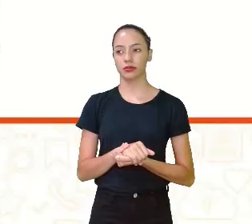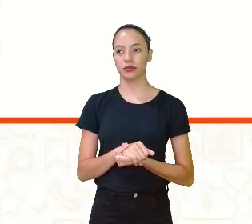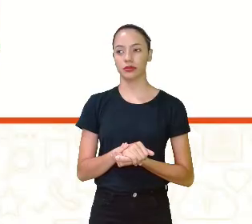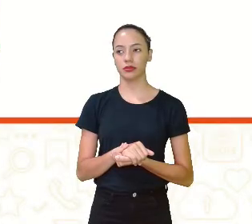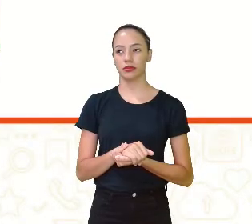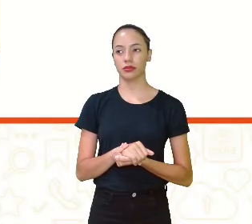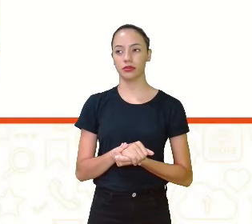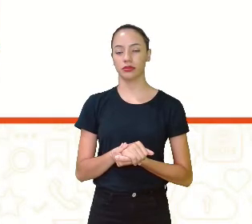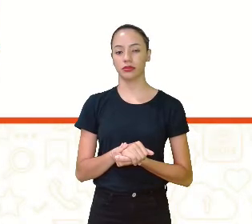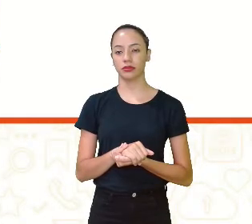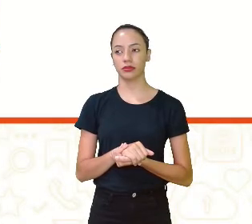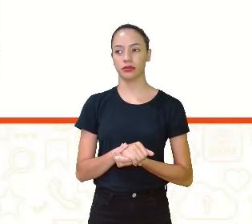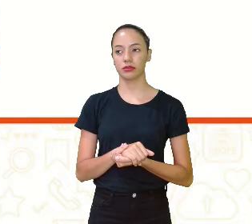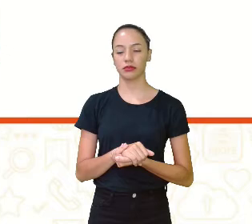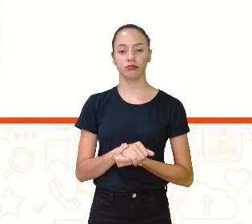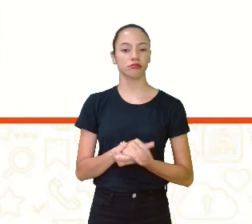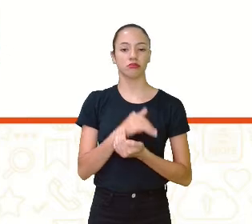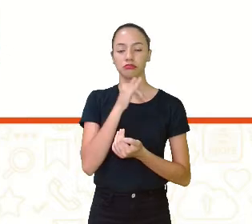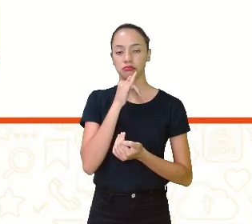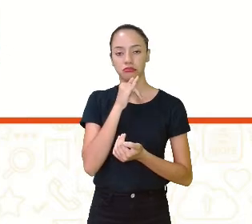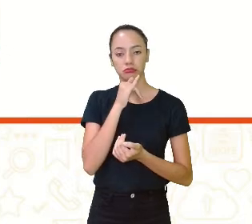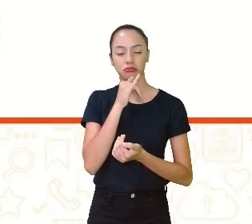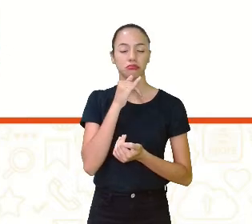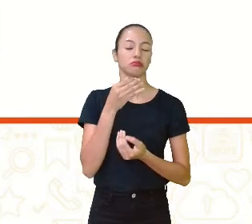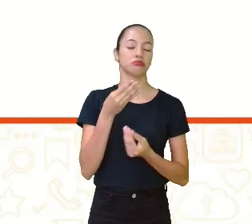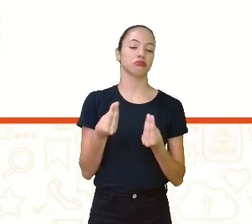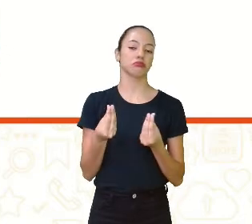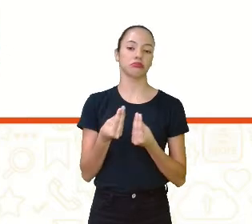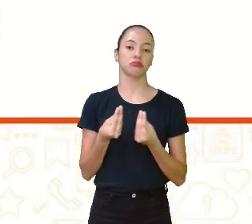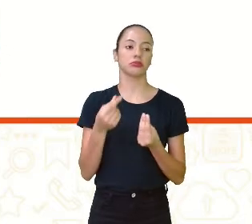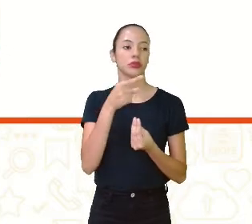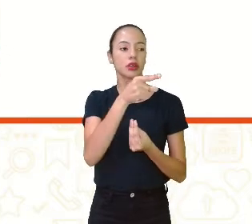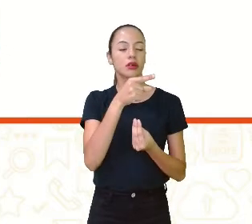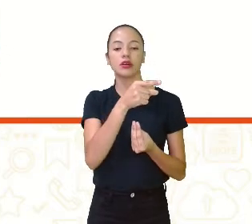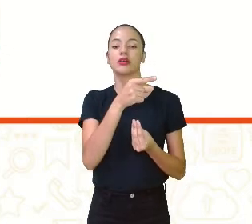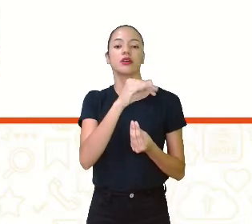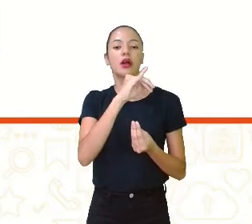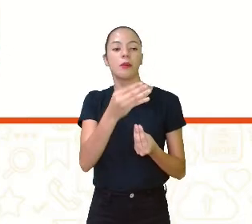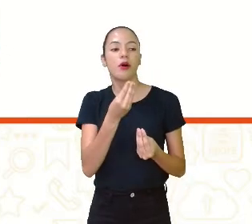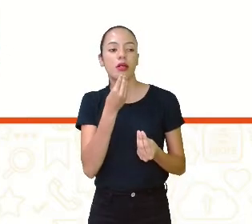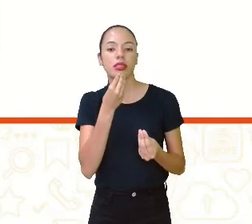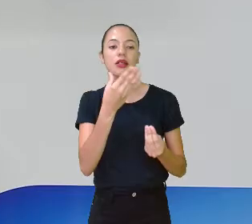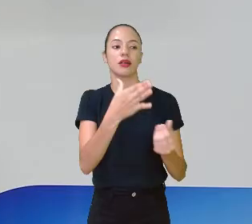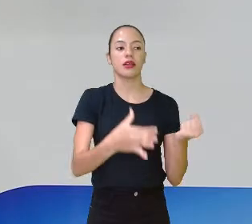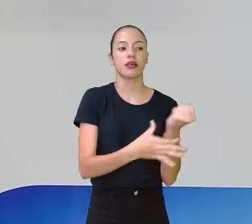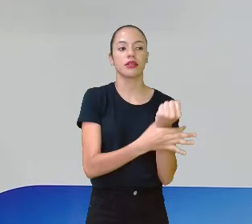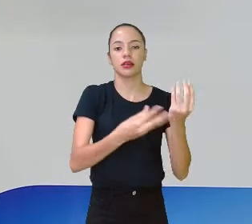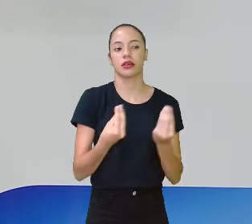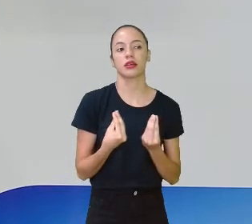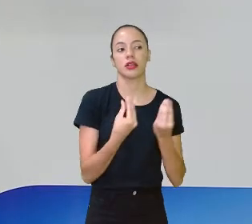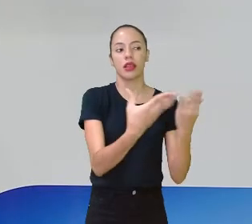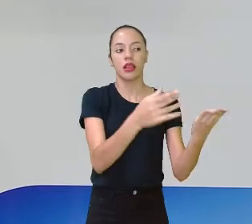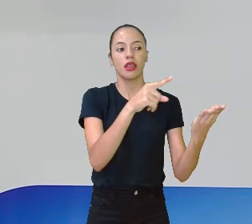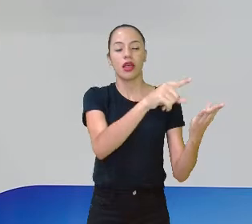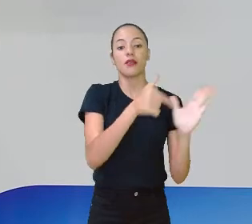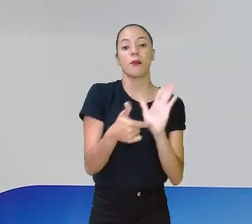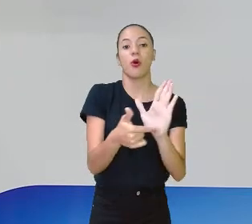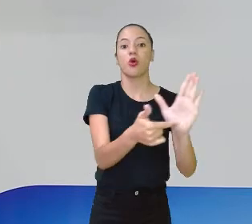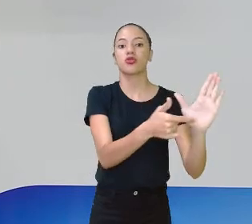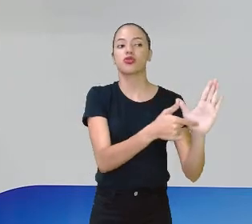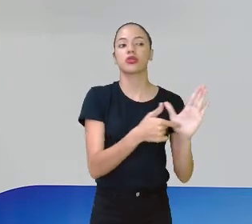essa semente que ele vai mostrando, ele vai proporcionando, ele vai mostrando nos